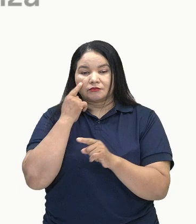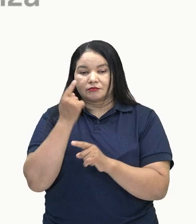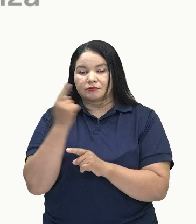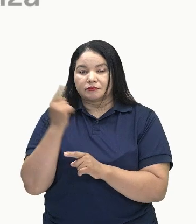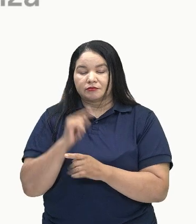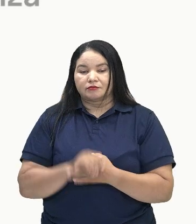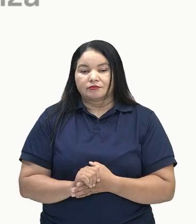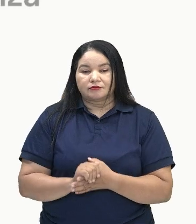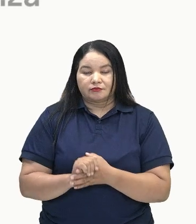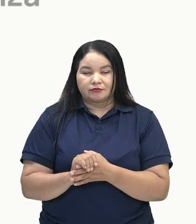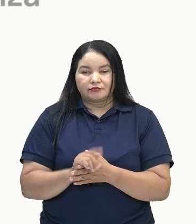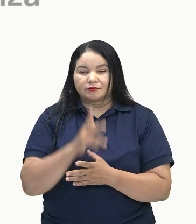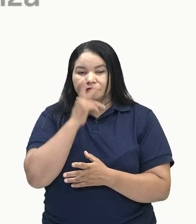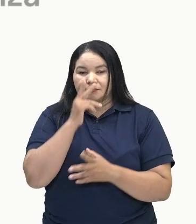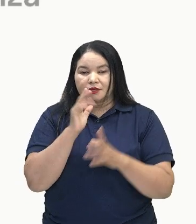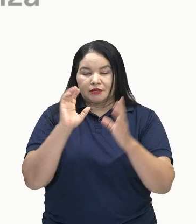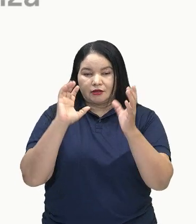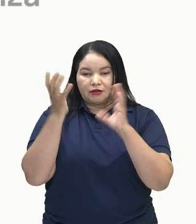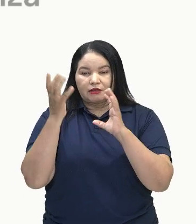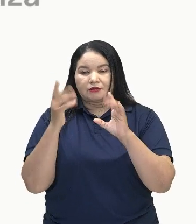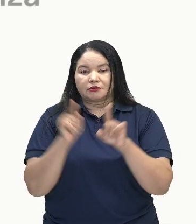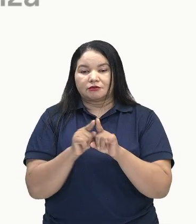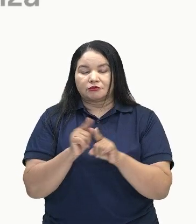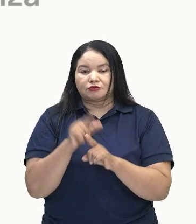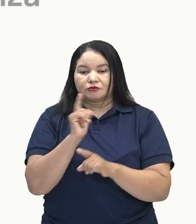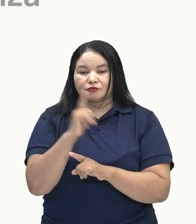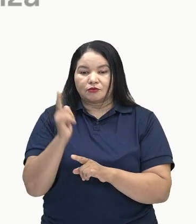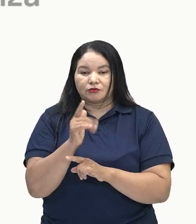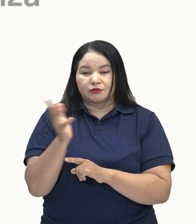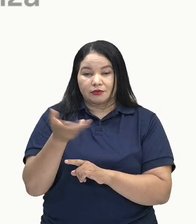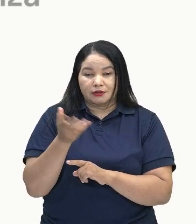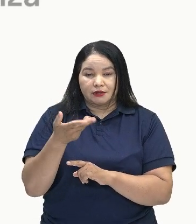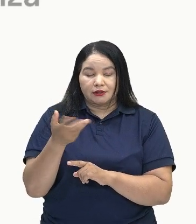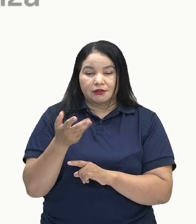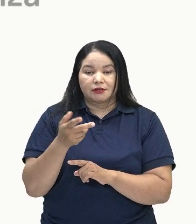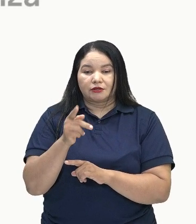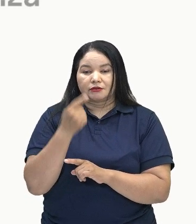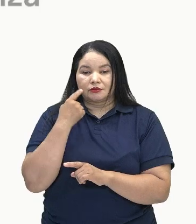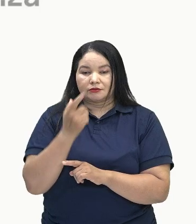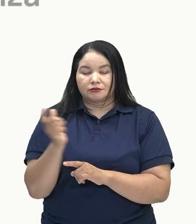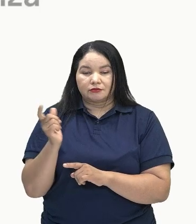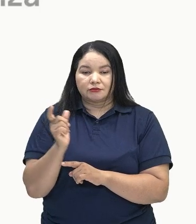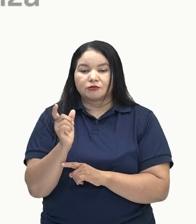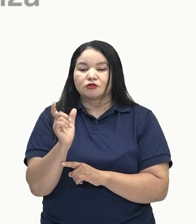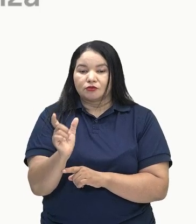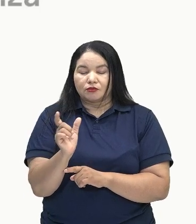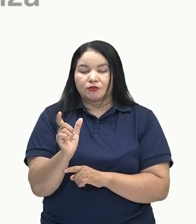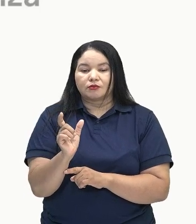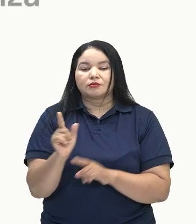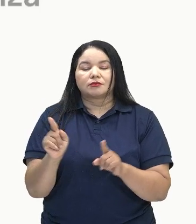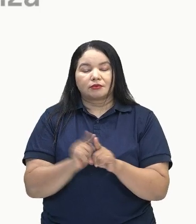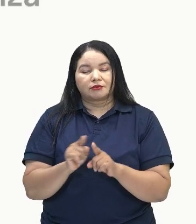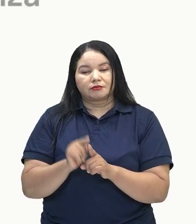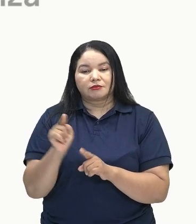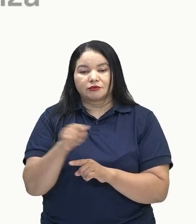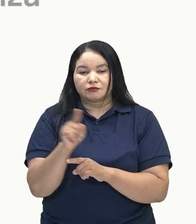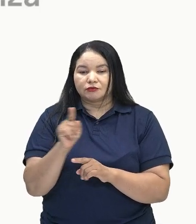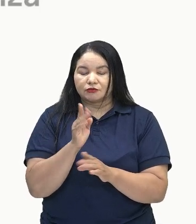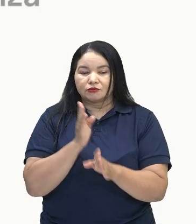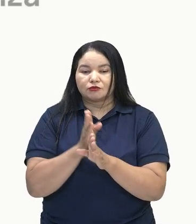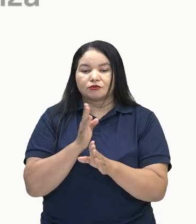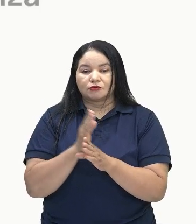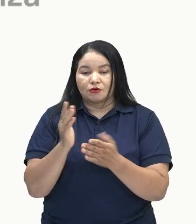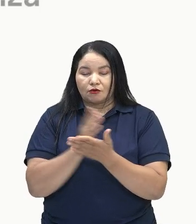clima, né? Is accelerating, então está acelerando. Eu posso chegar a essa conclusão.